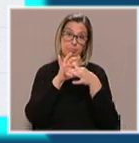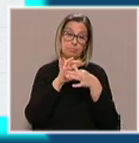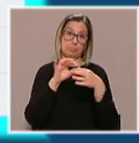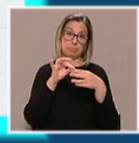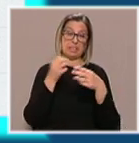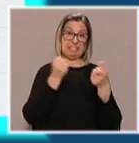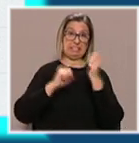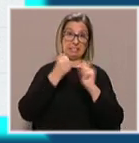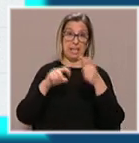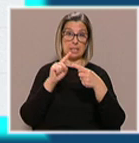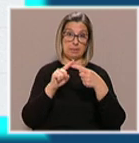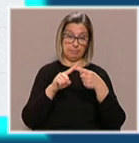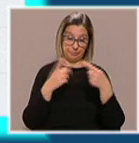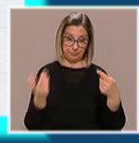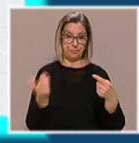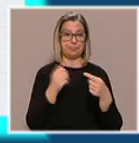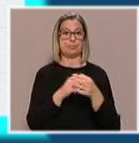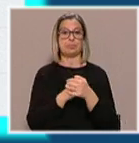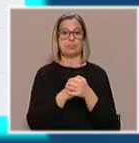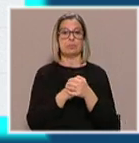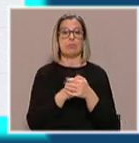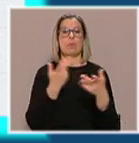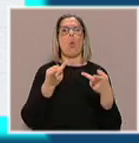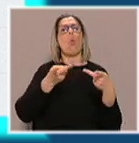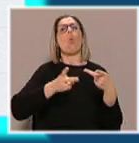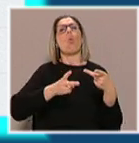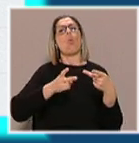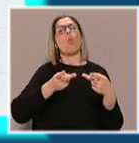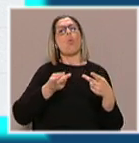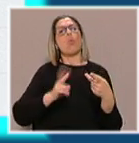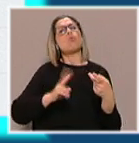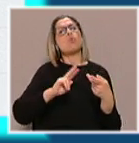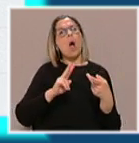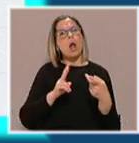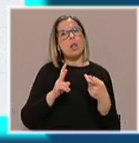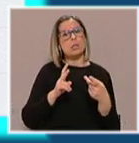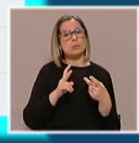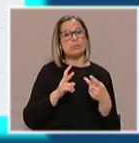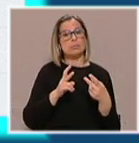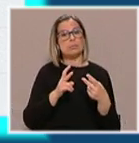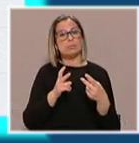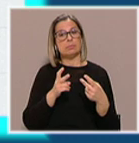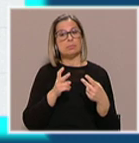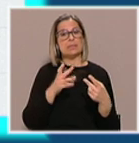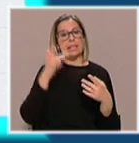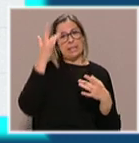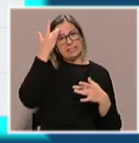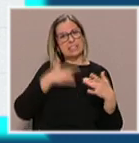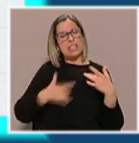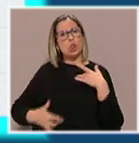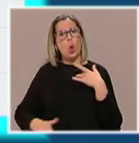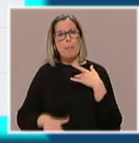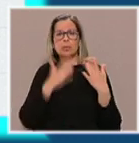stress, sistema simpático. E qual dos sistemas, e eu digo sempre sintomas,